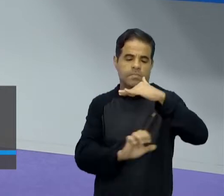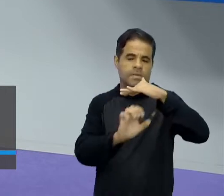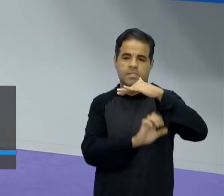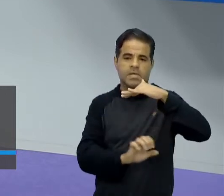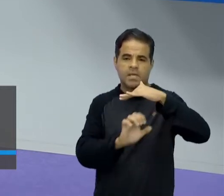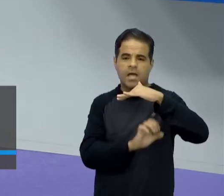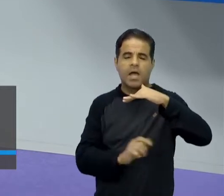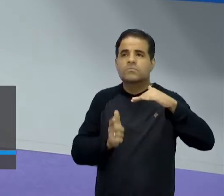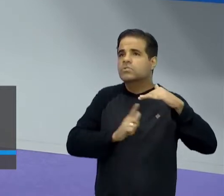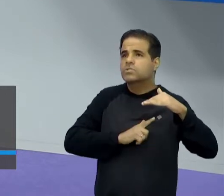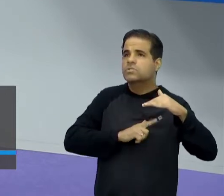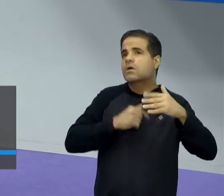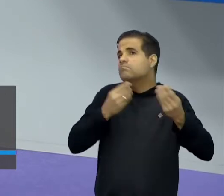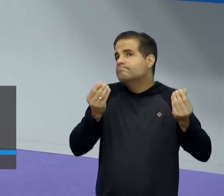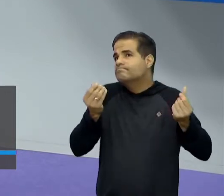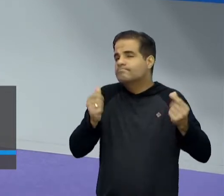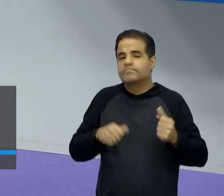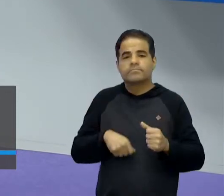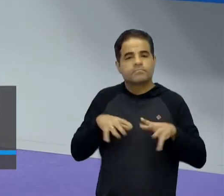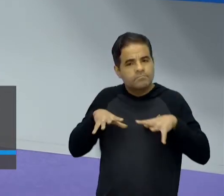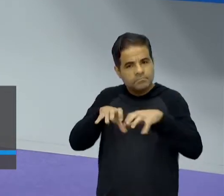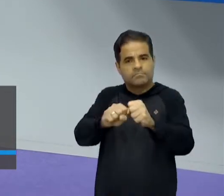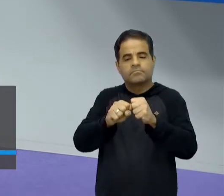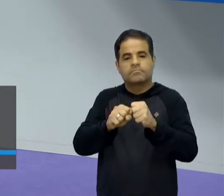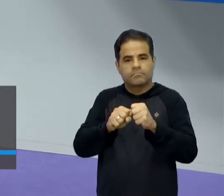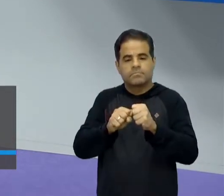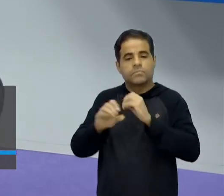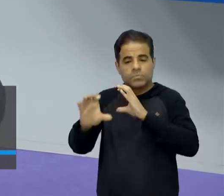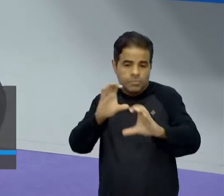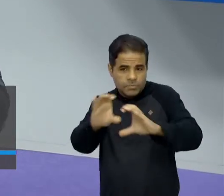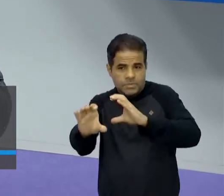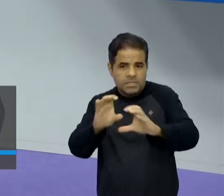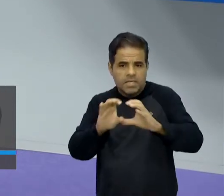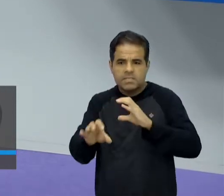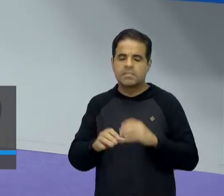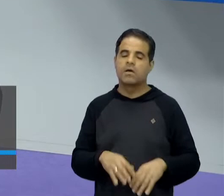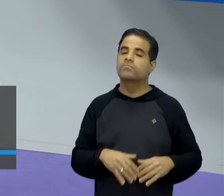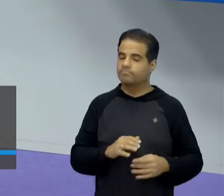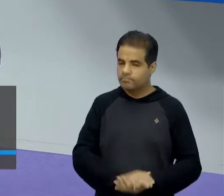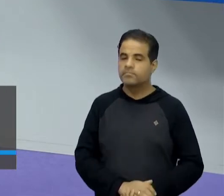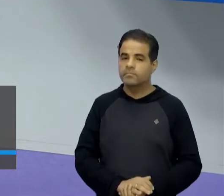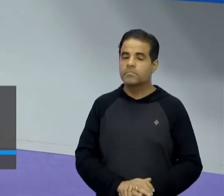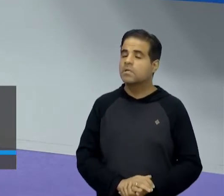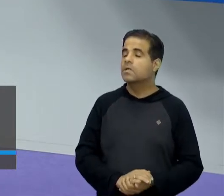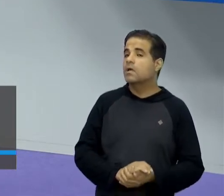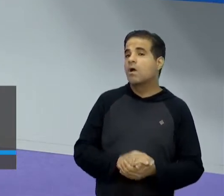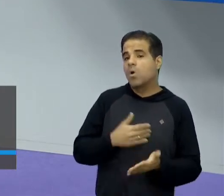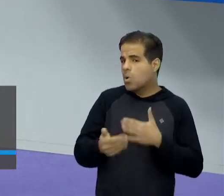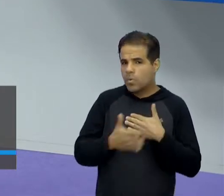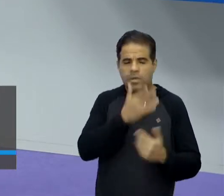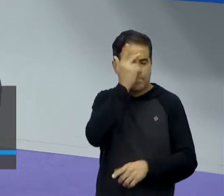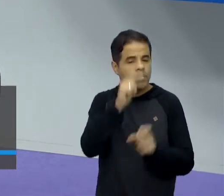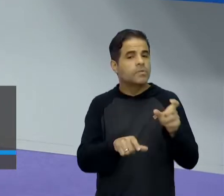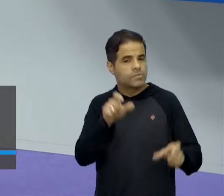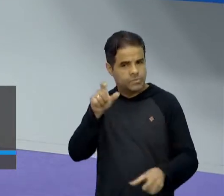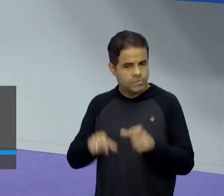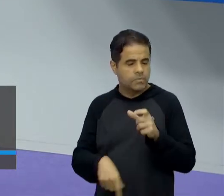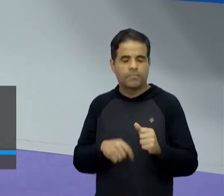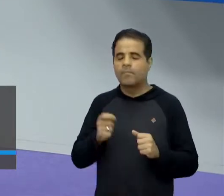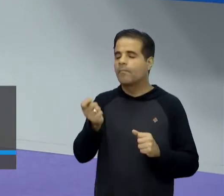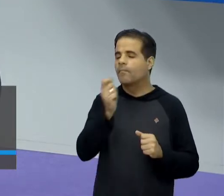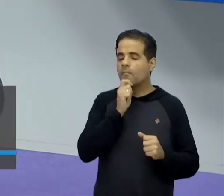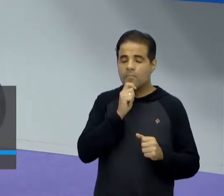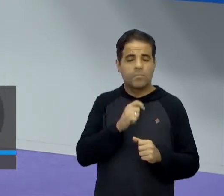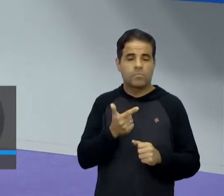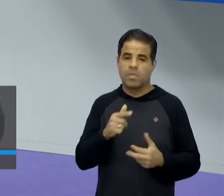empresarial que detinha muitas vezes o monopólio da comunicação. Por outro lado, faz com que qualquer pessoa, sem a